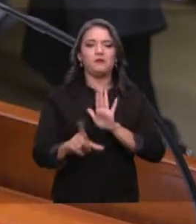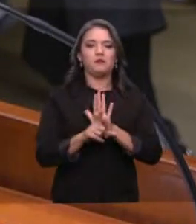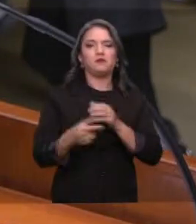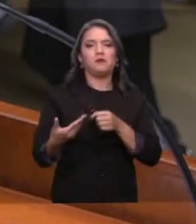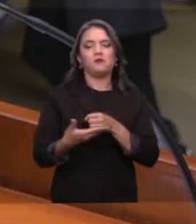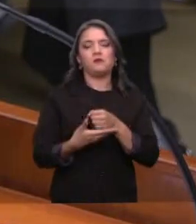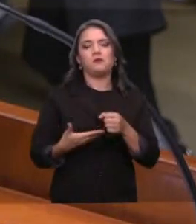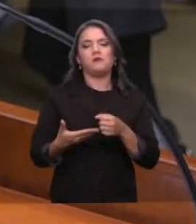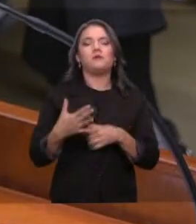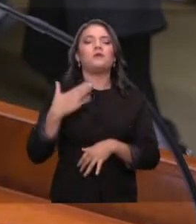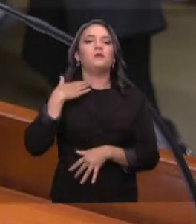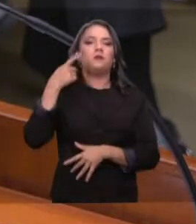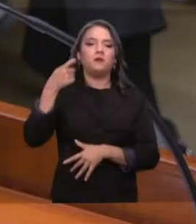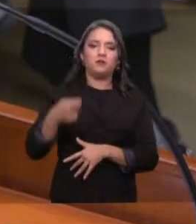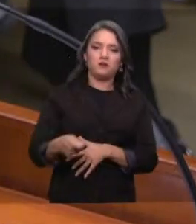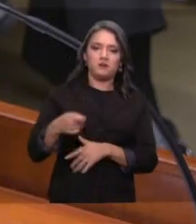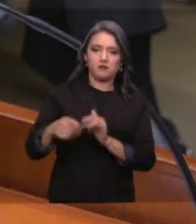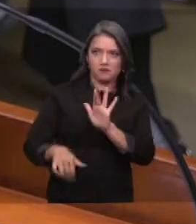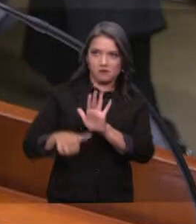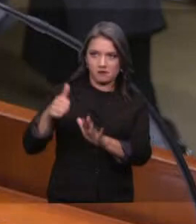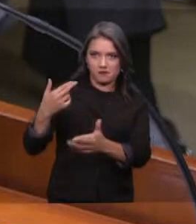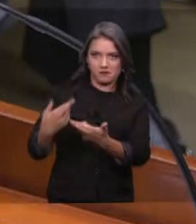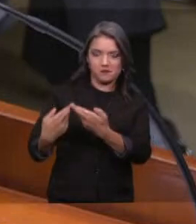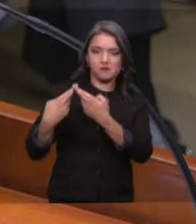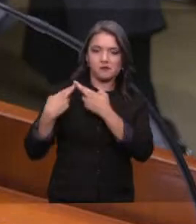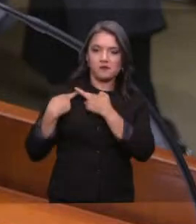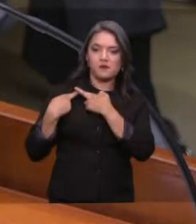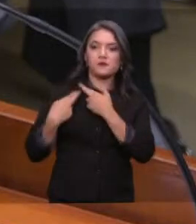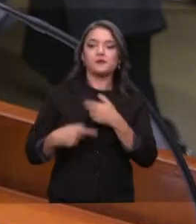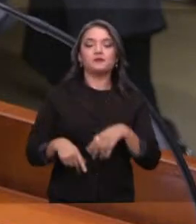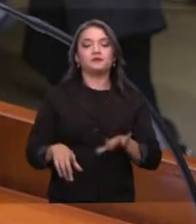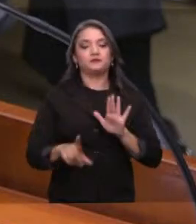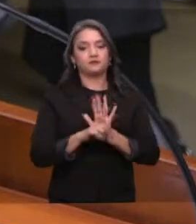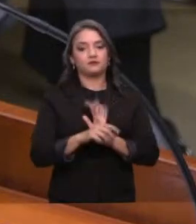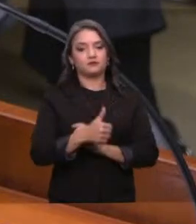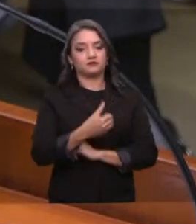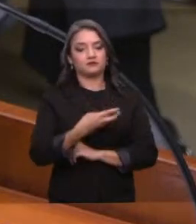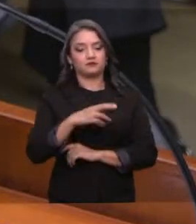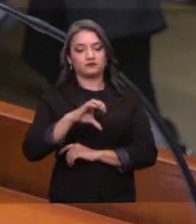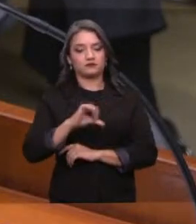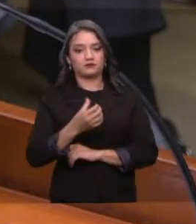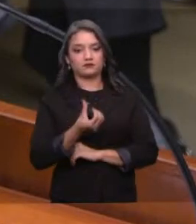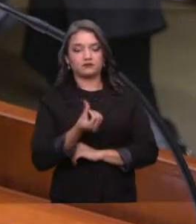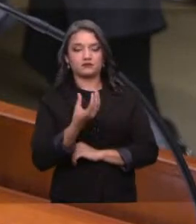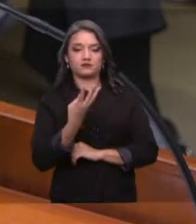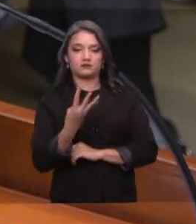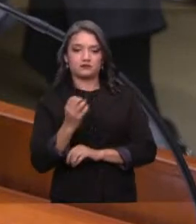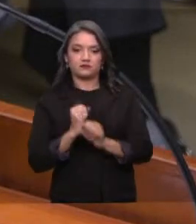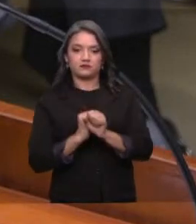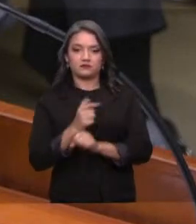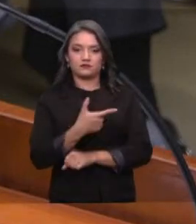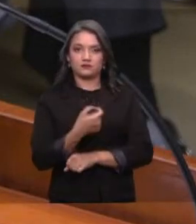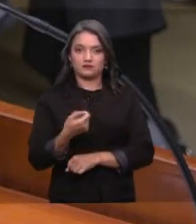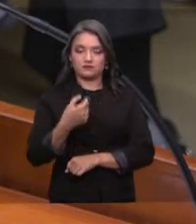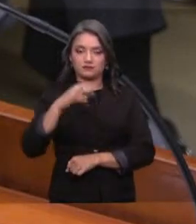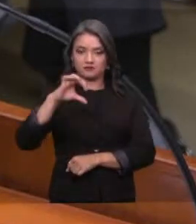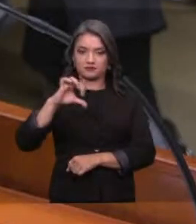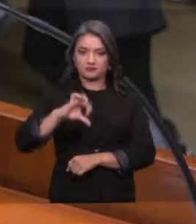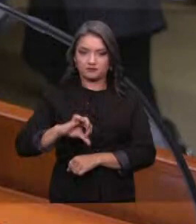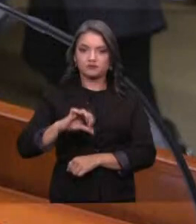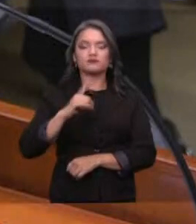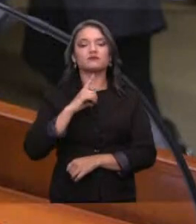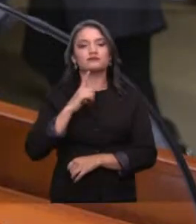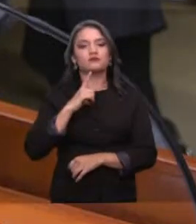do juiz natural. Como já se disse, a Lei 3964, de 2019, dá concretude ao